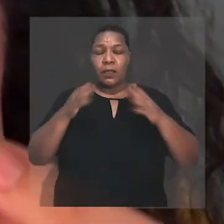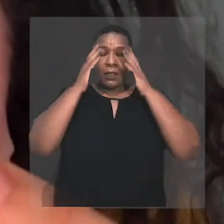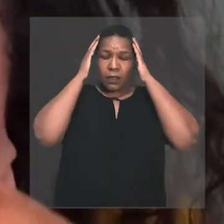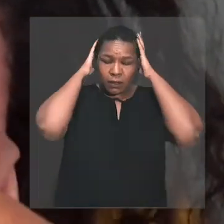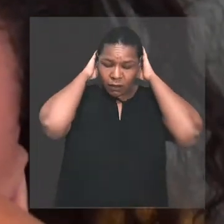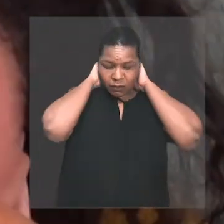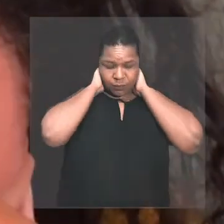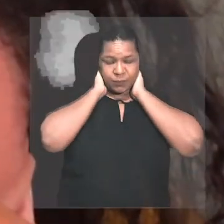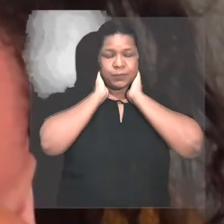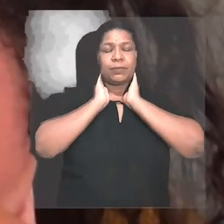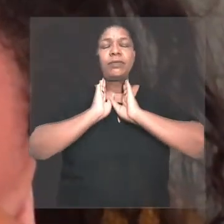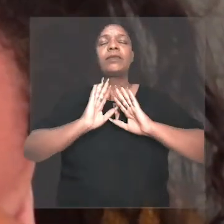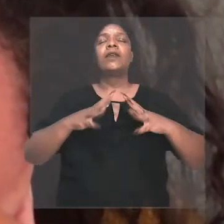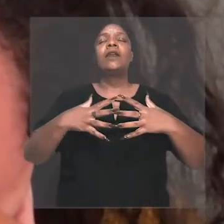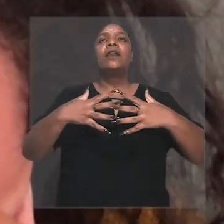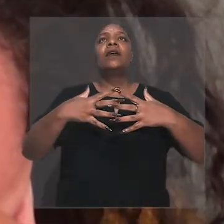Eu só...